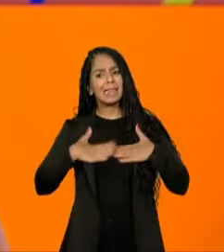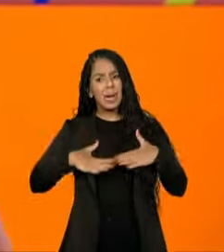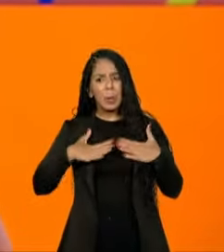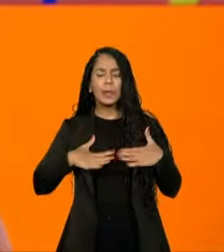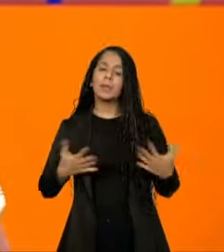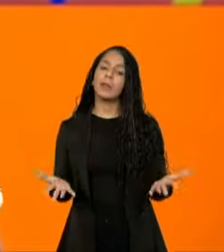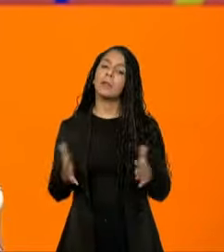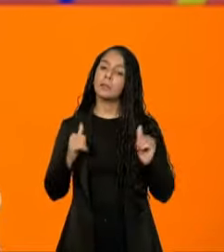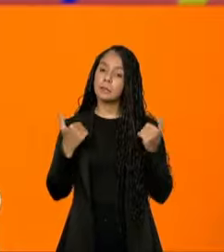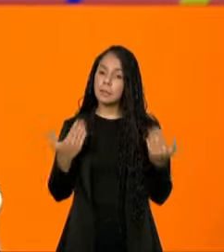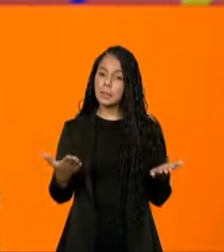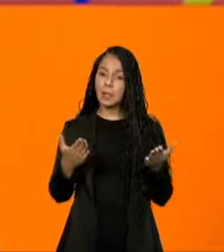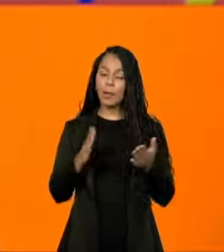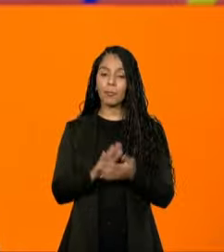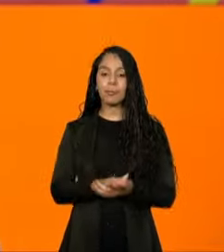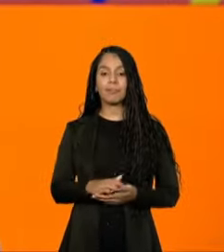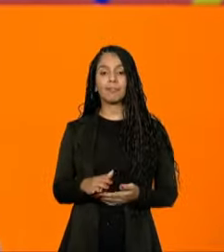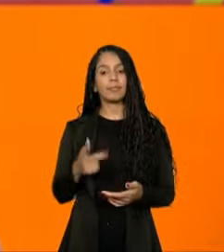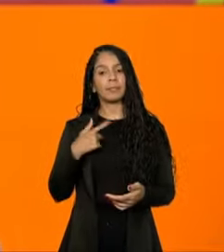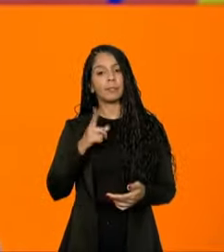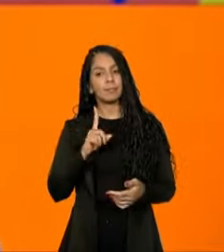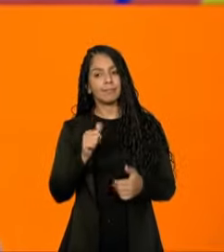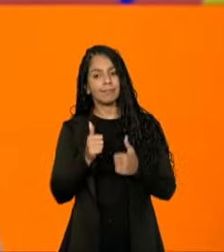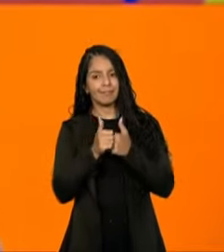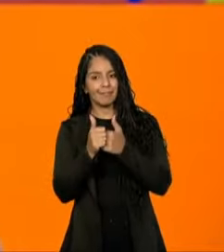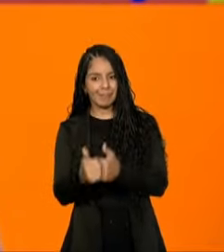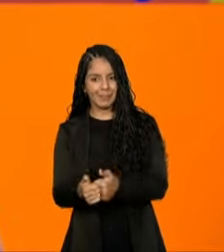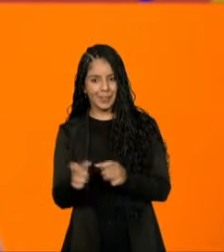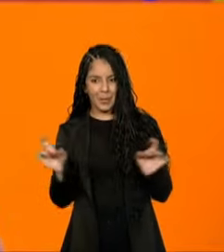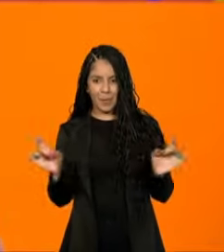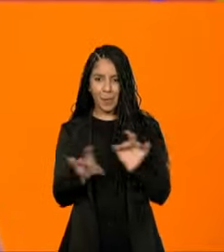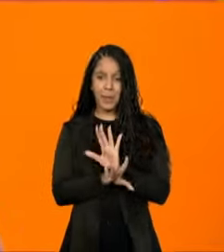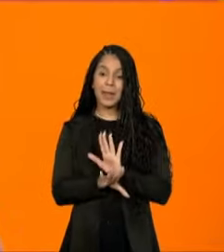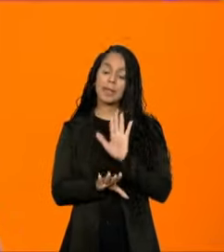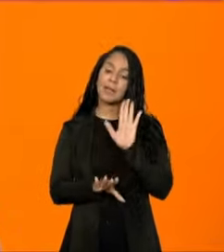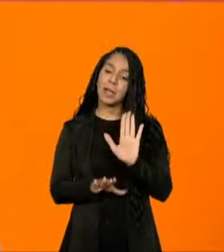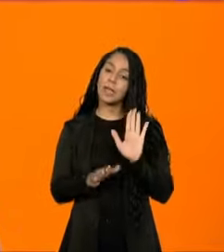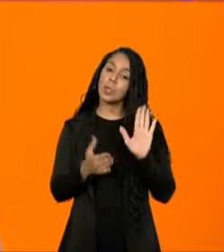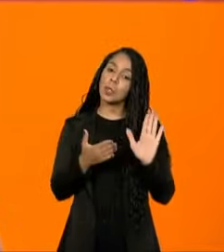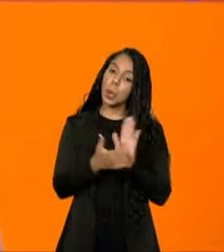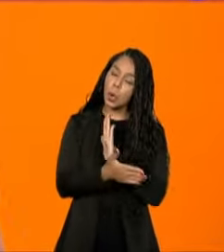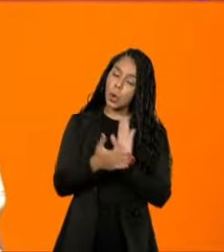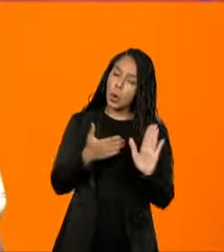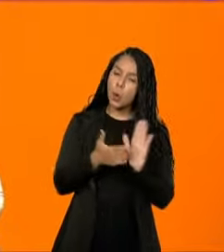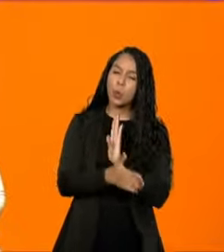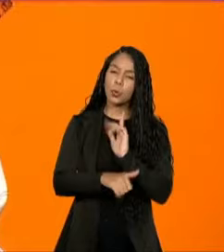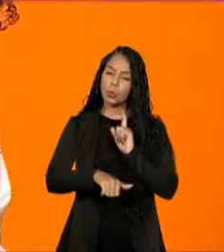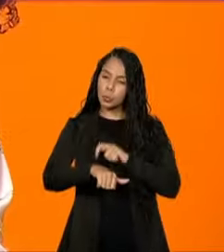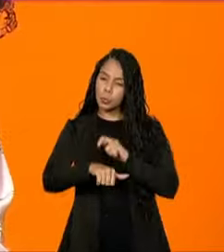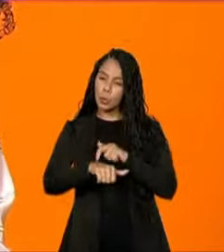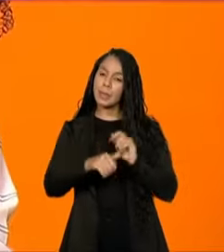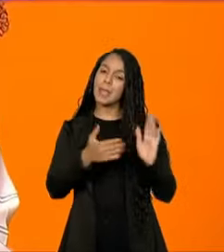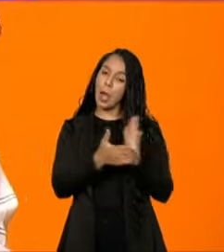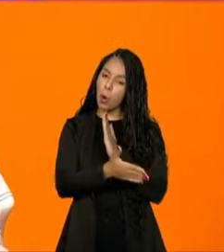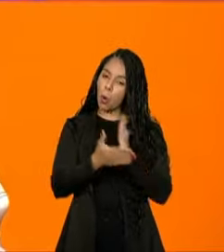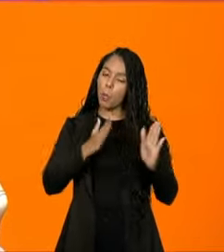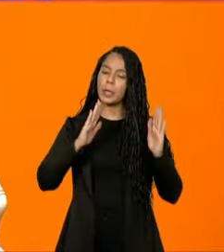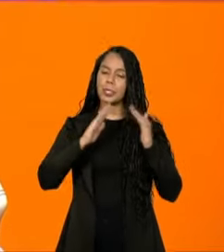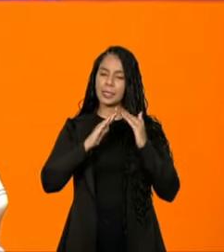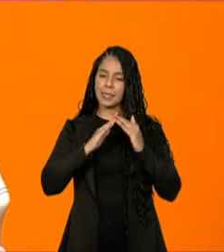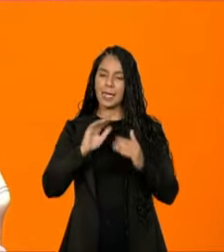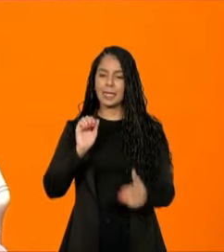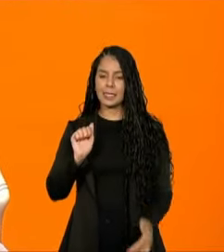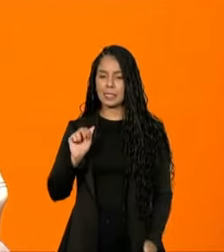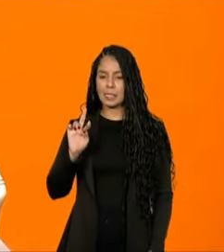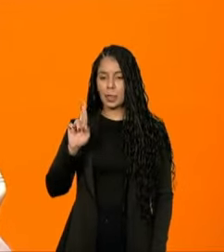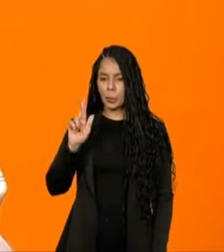sabe? Então, assim, eu não sigo ela completamente, mas acho que em algum lugar, em alguns casos, em algumas casas, essa autora, ela